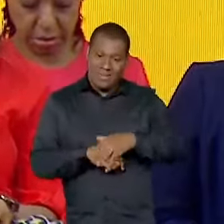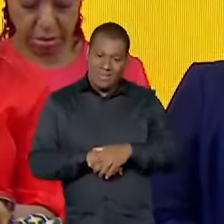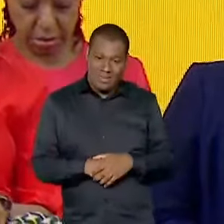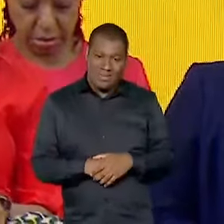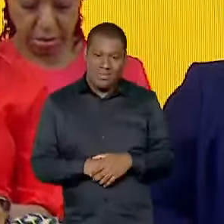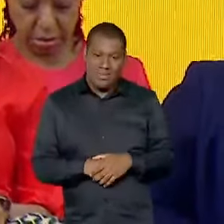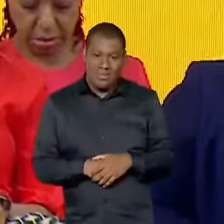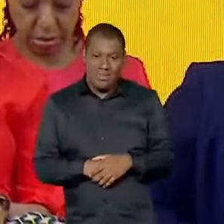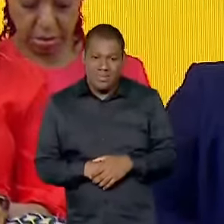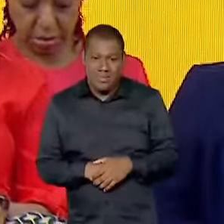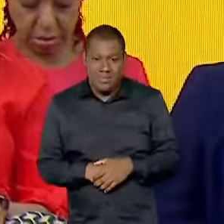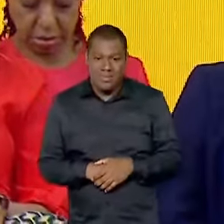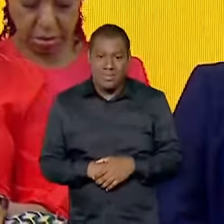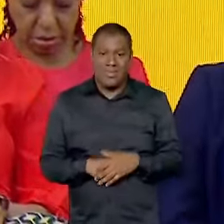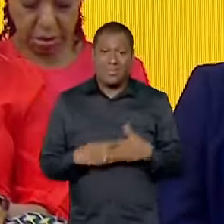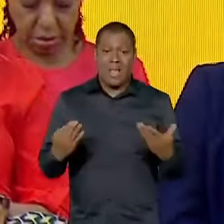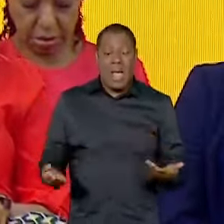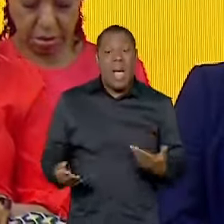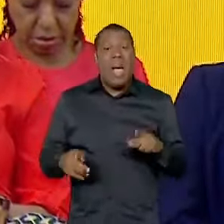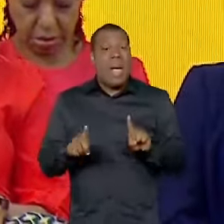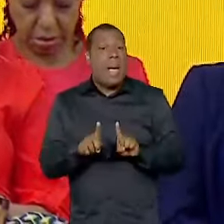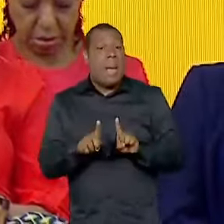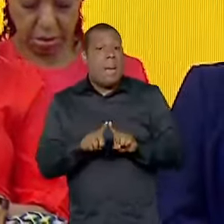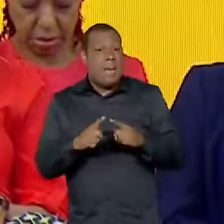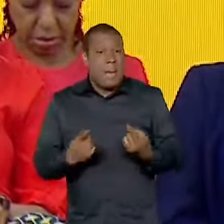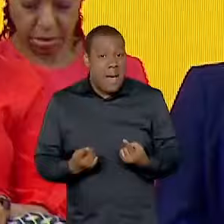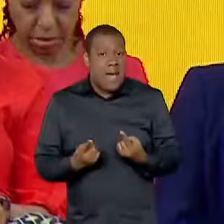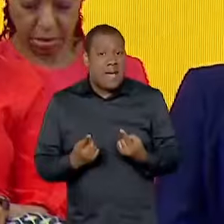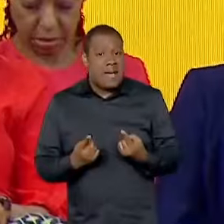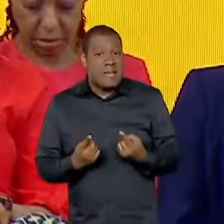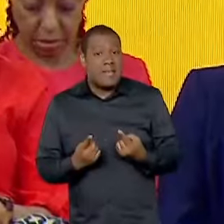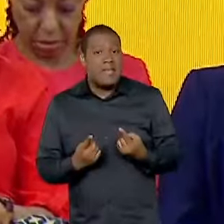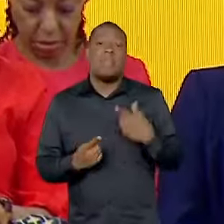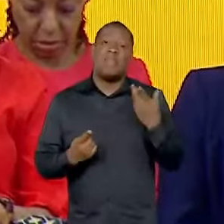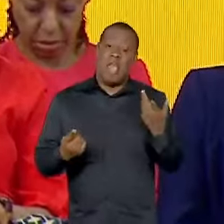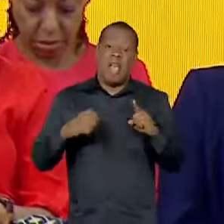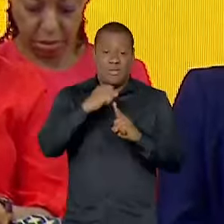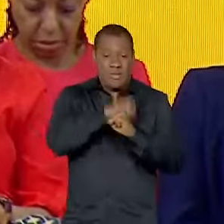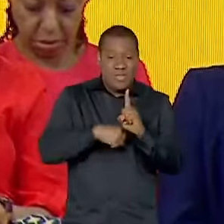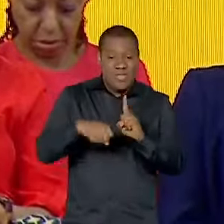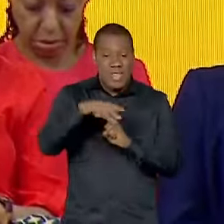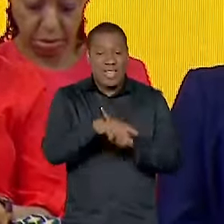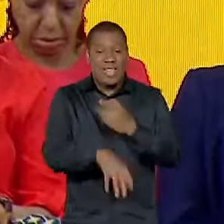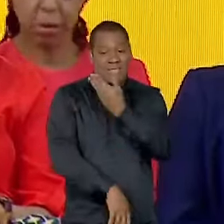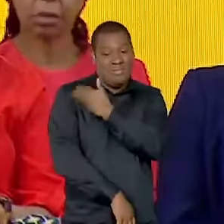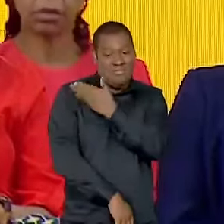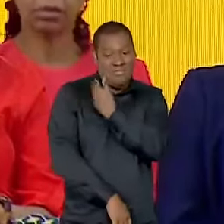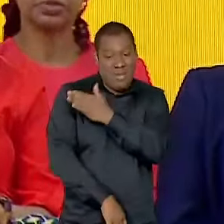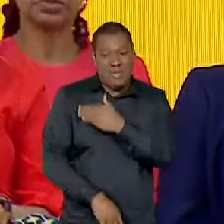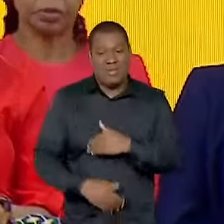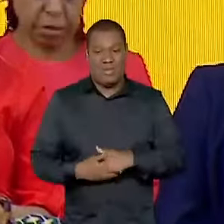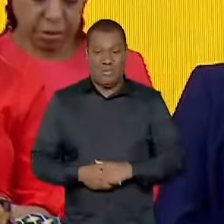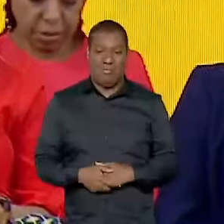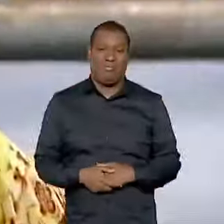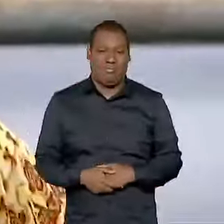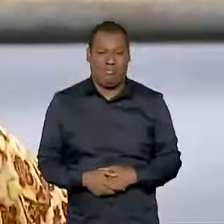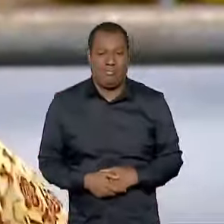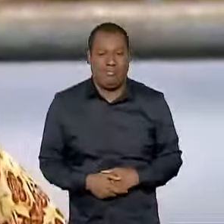declarados inocentes, mas para sempre marcado pelo preconceito e pela dor de quem